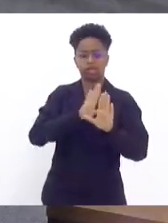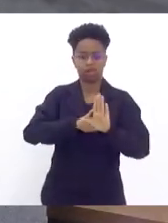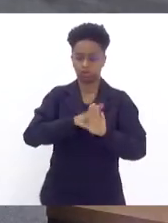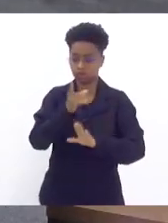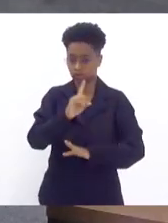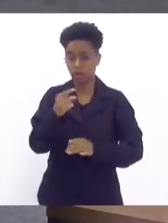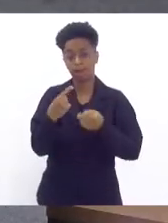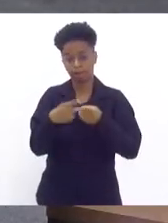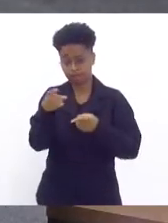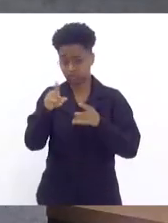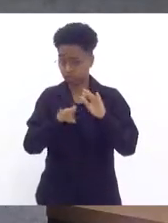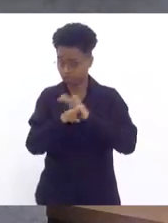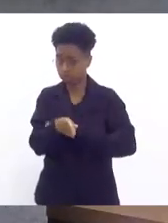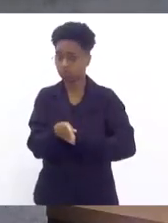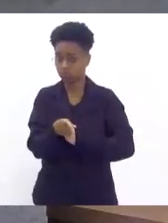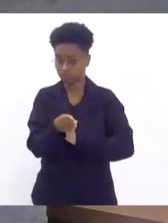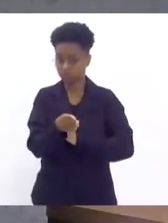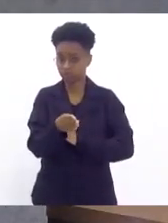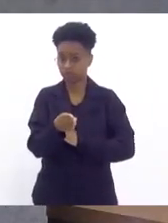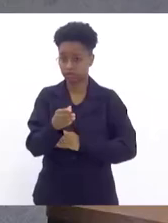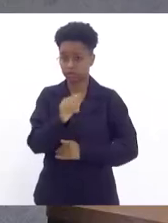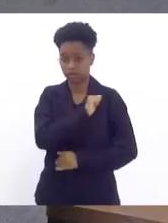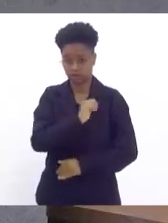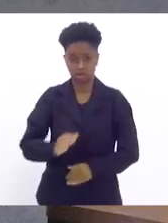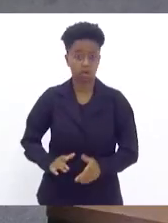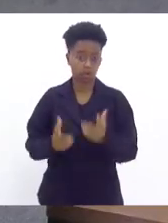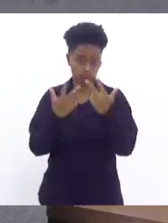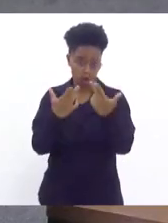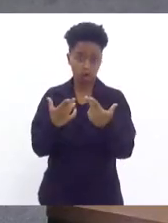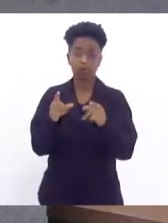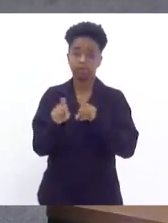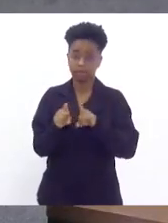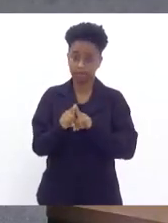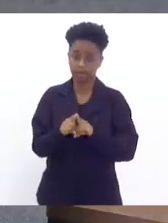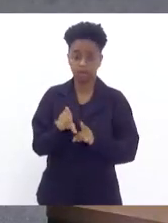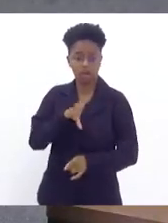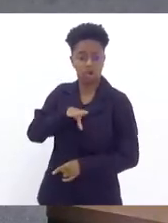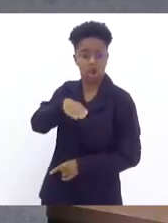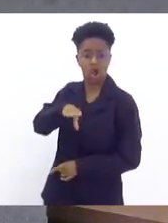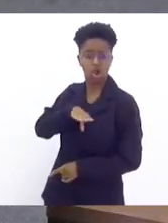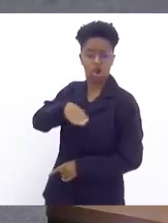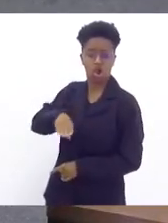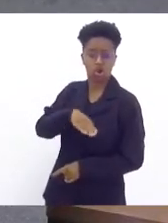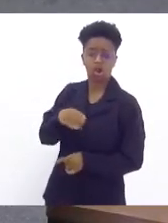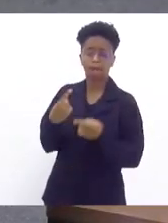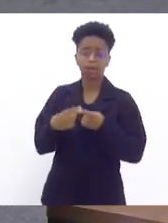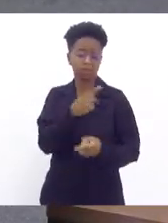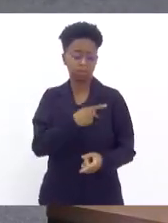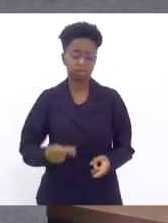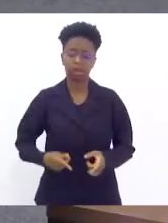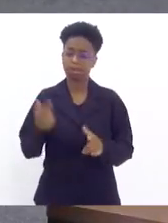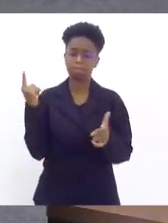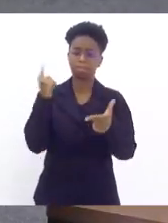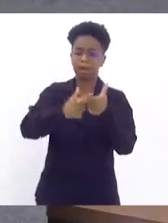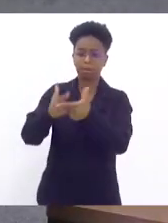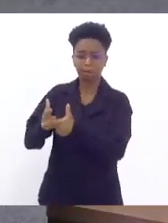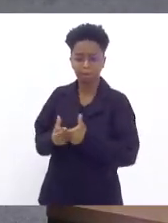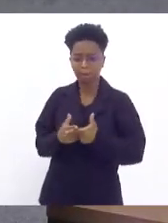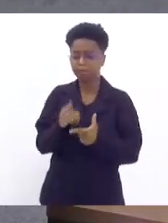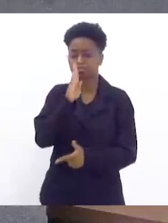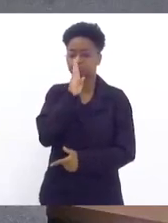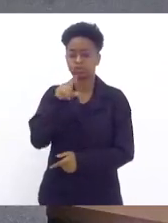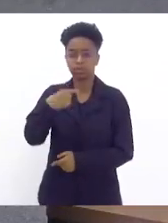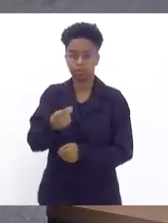vossa excelência tem esse hábito o presidente Siciliano era a mesma coisa ficava Valente aqui quando o presidente dava uma bronca ficava